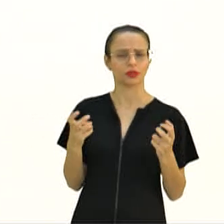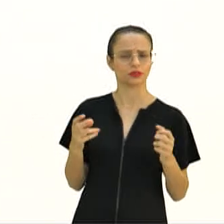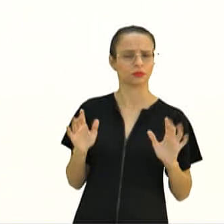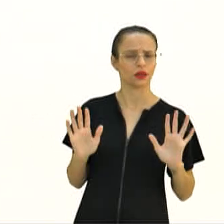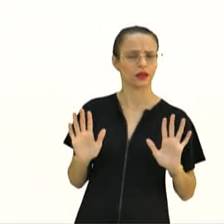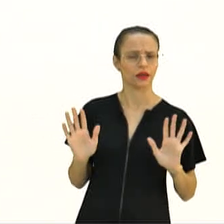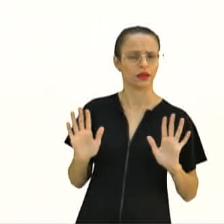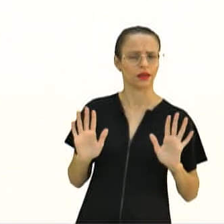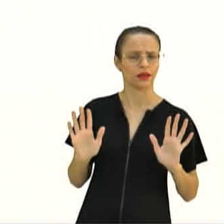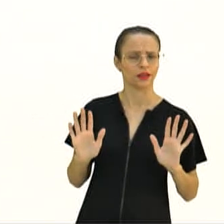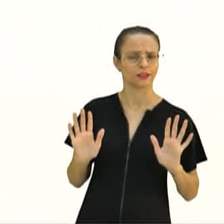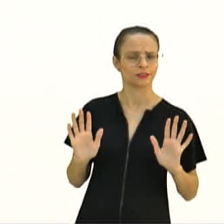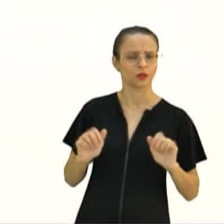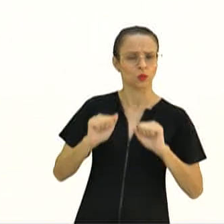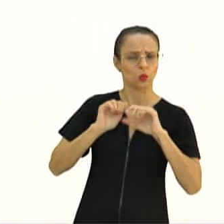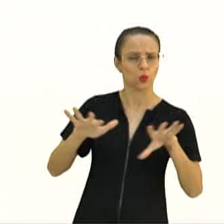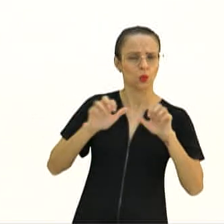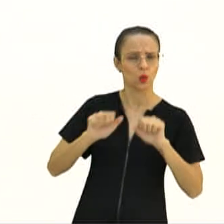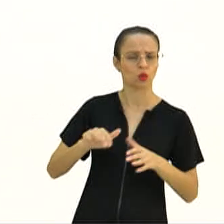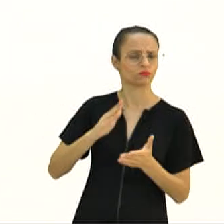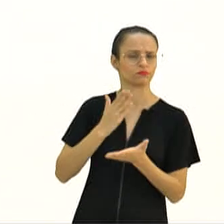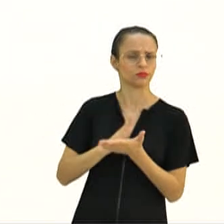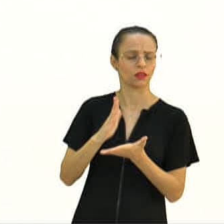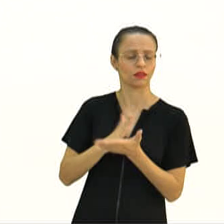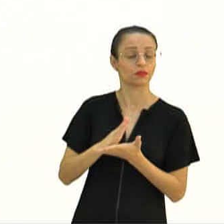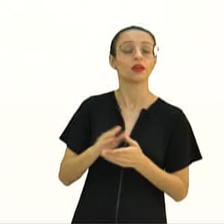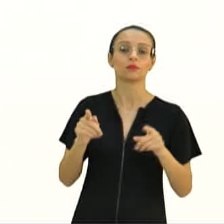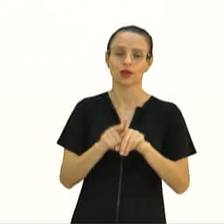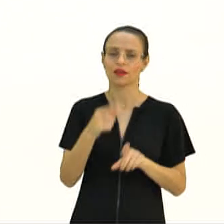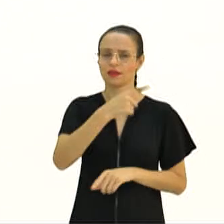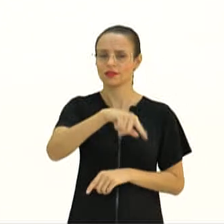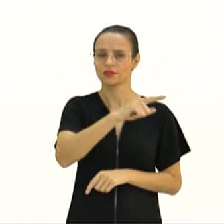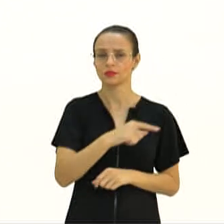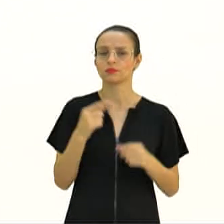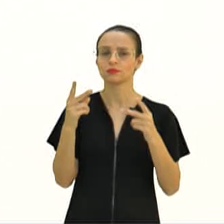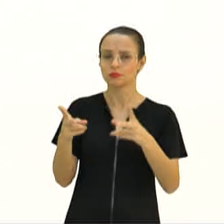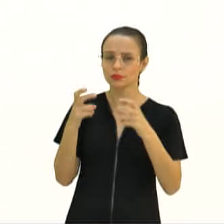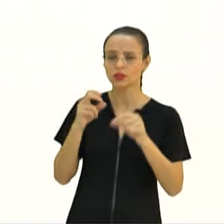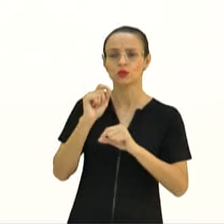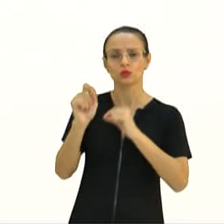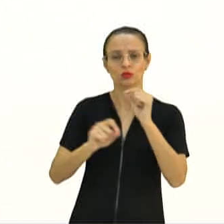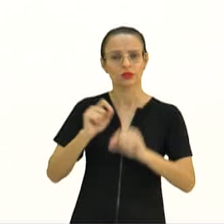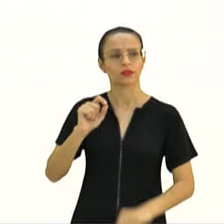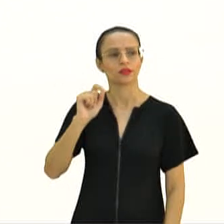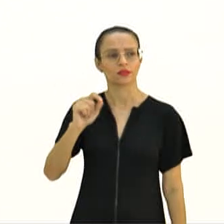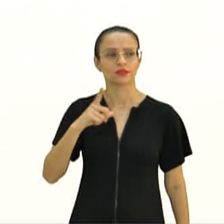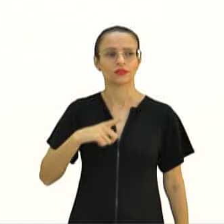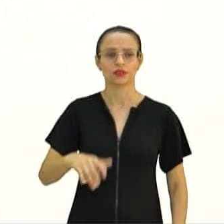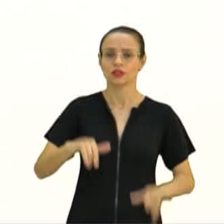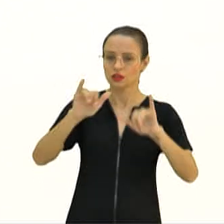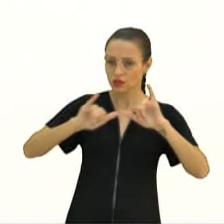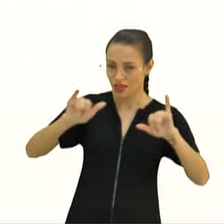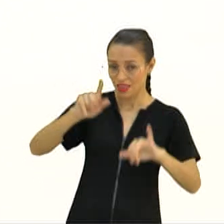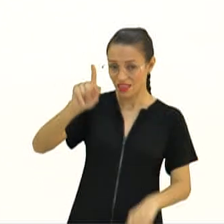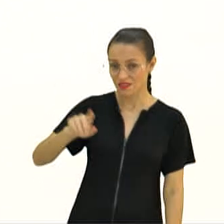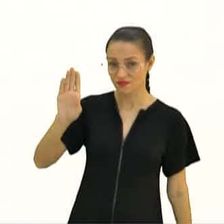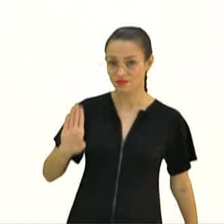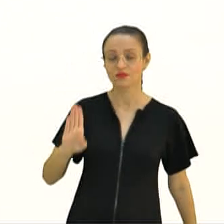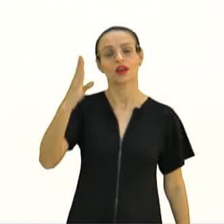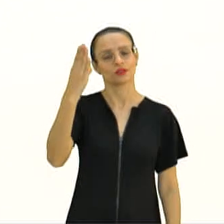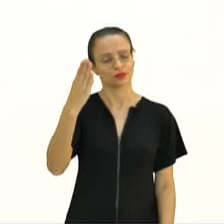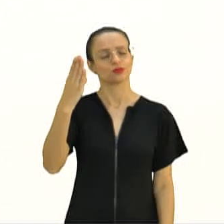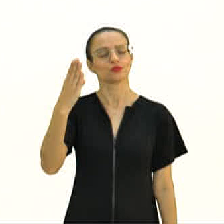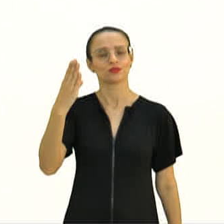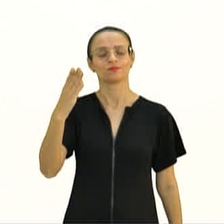critério numérico não vale. E mesmo que eles percebam logo de cara que a notícia é fake, tem